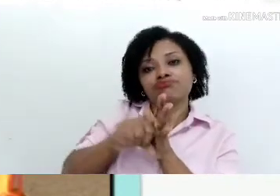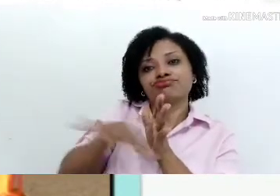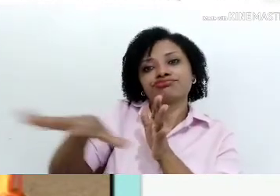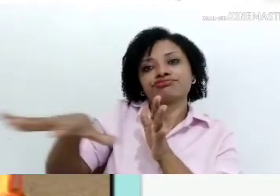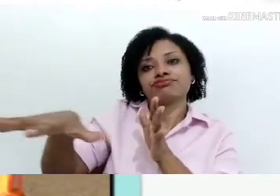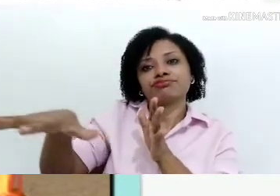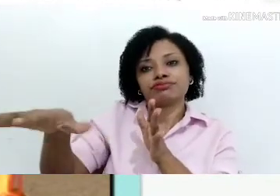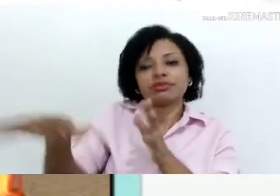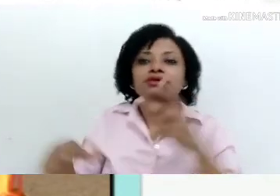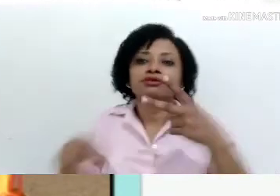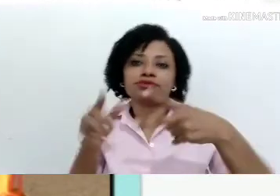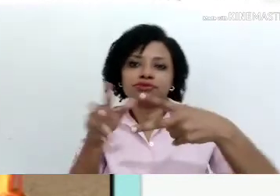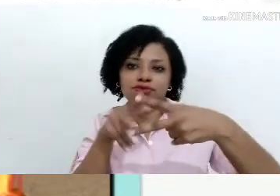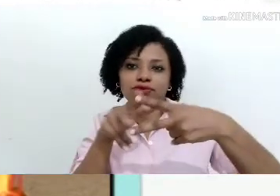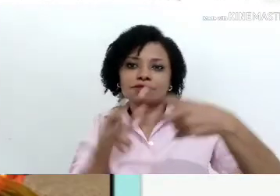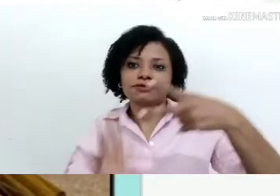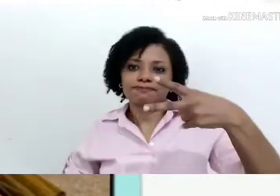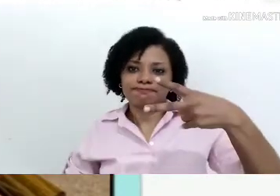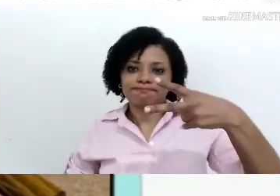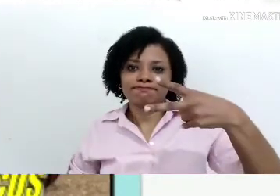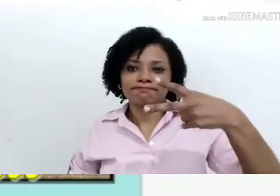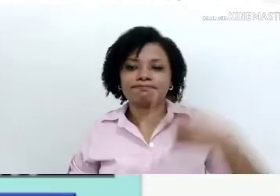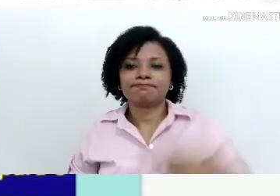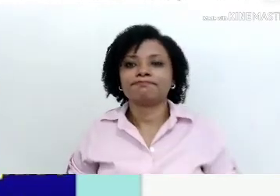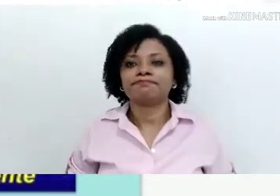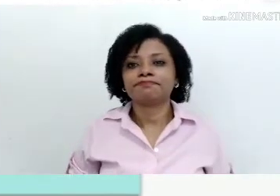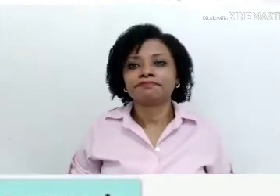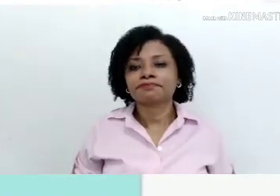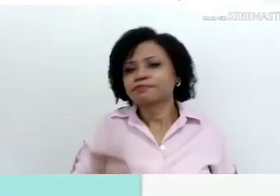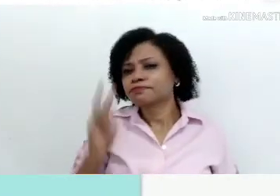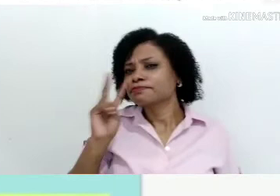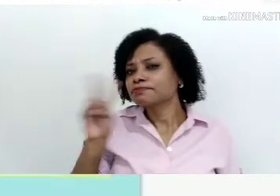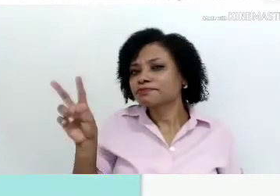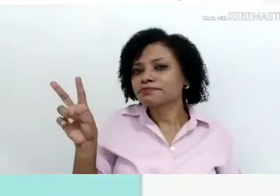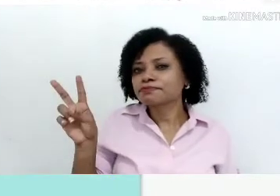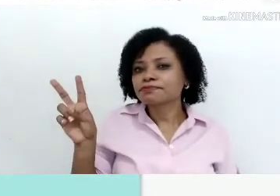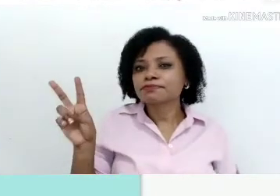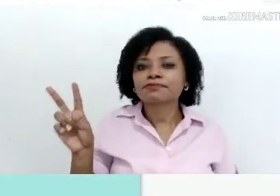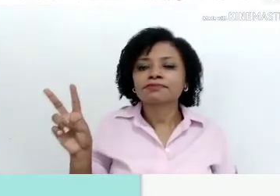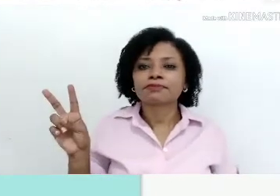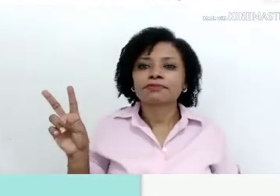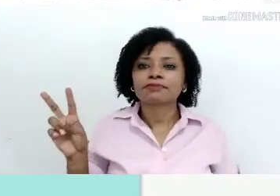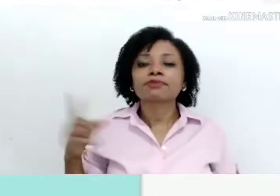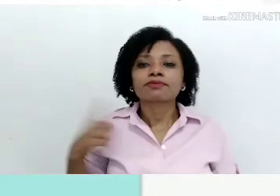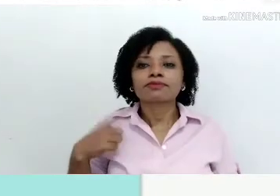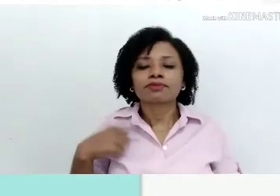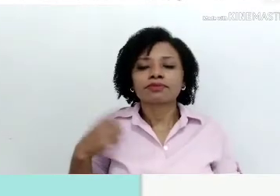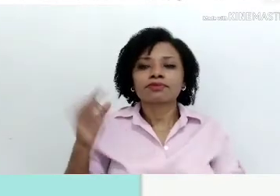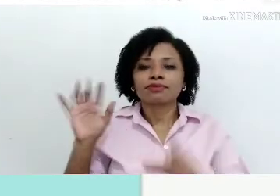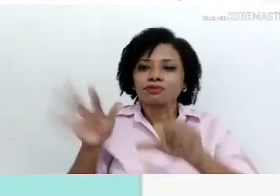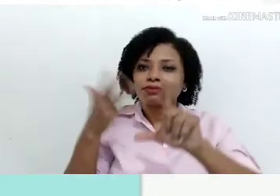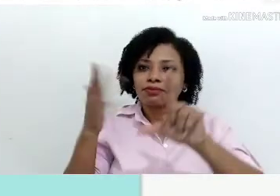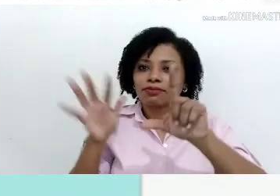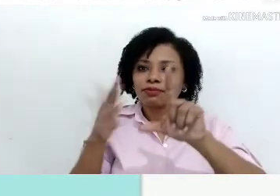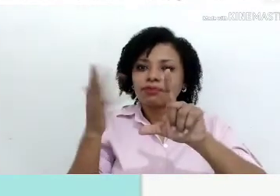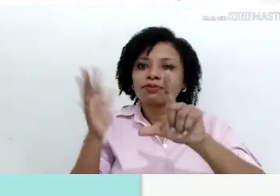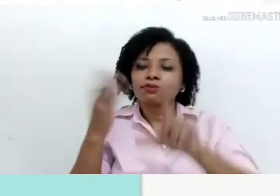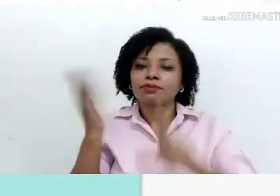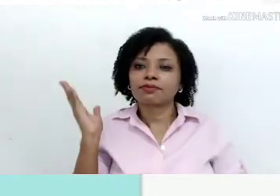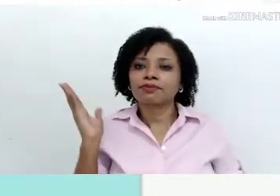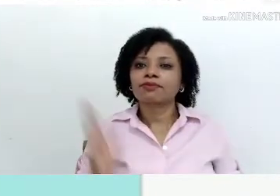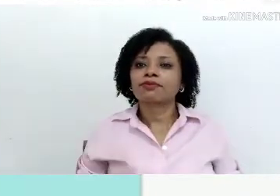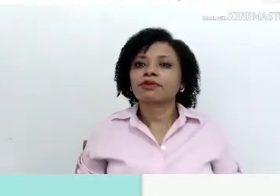reação. Então temos esses dois processos. Pessoal, vamos olhar aqui esse slide,